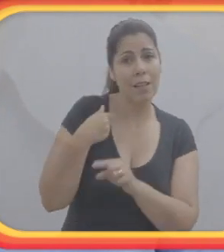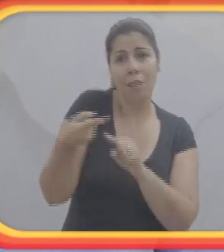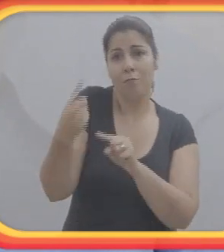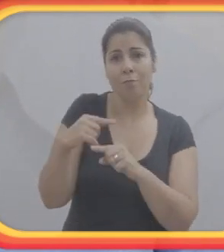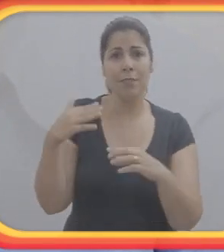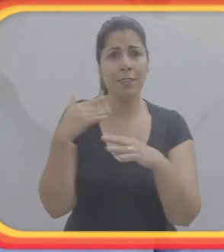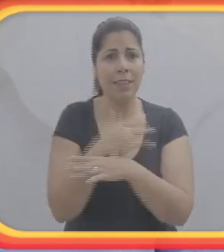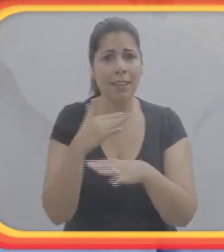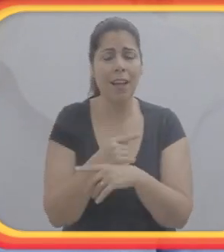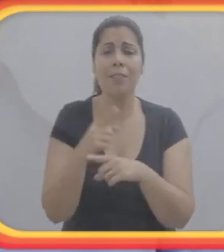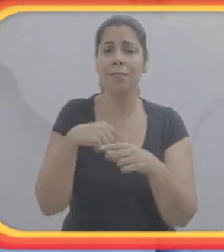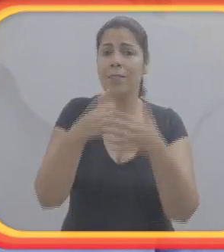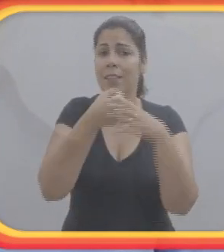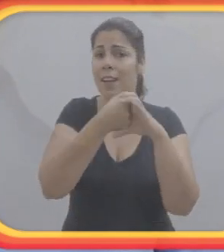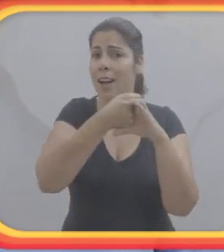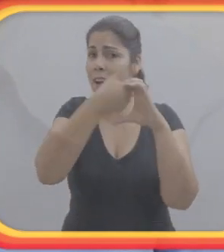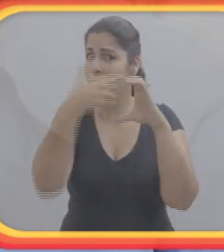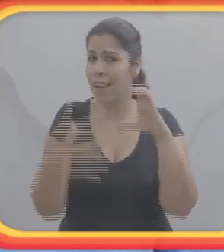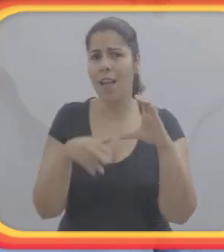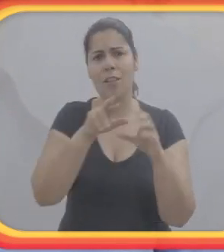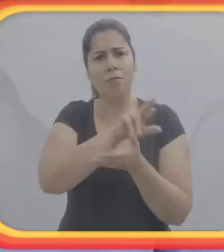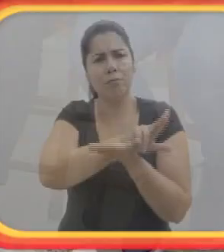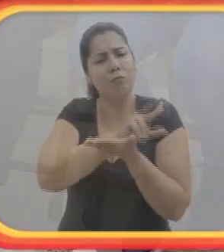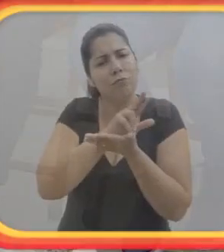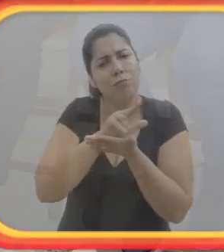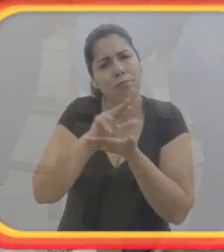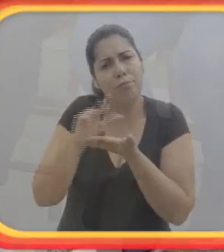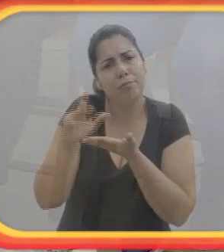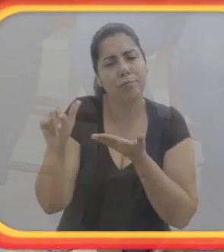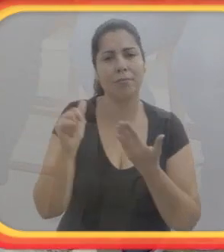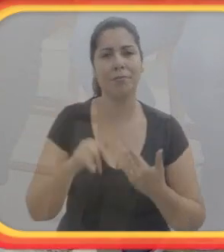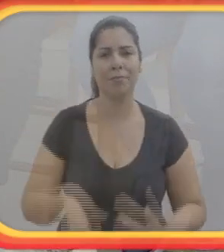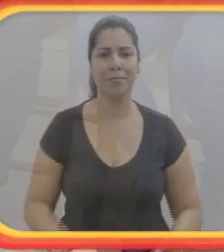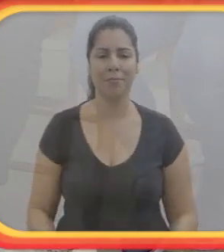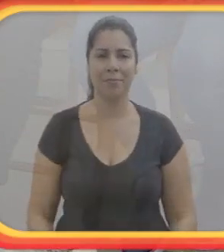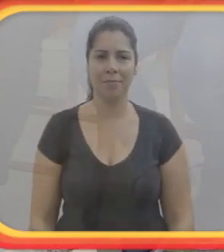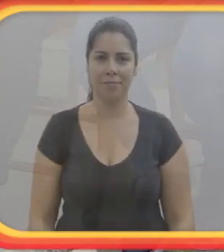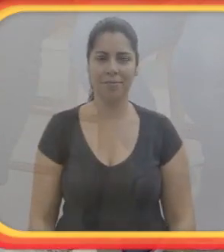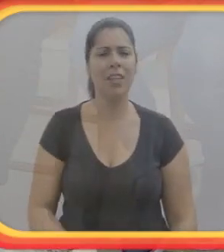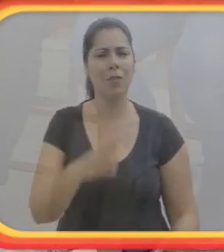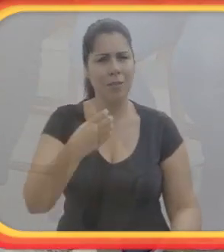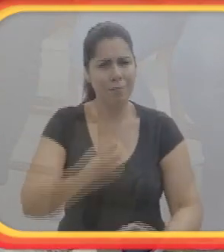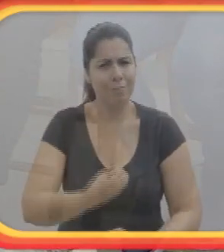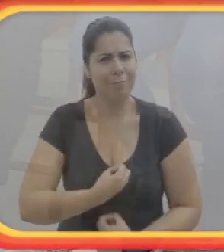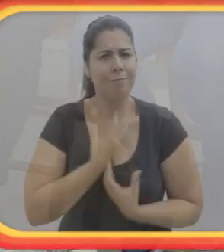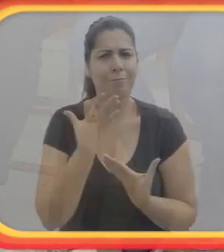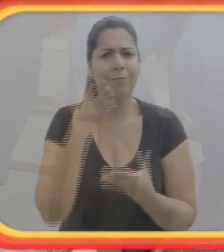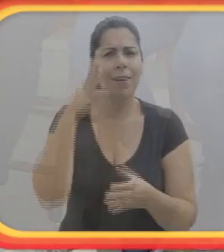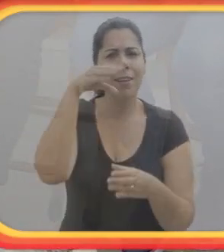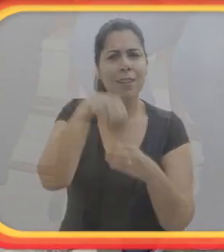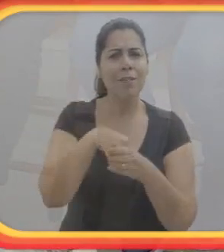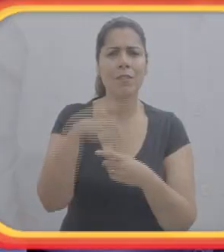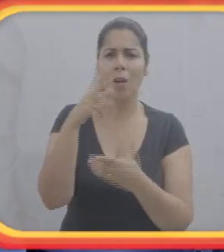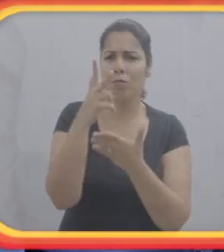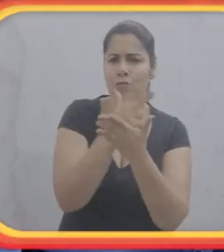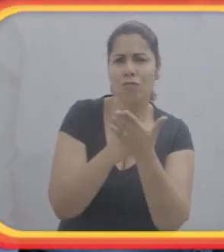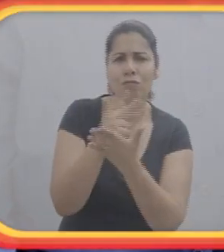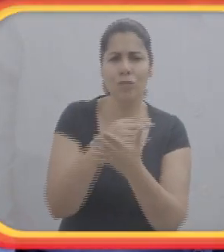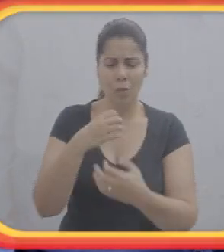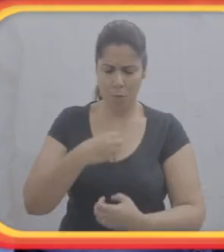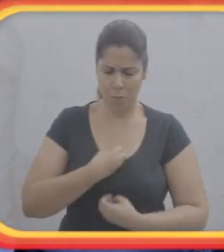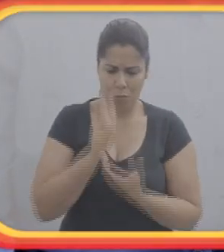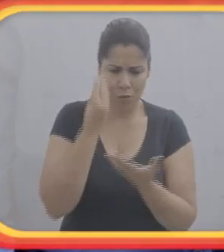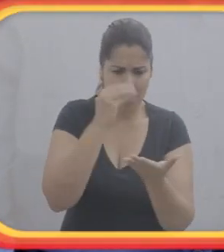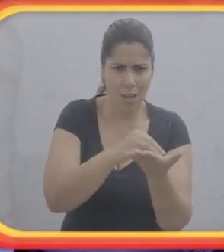idade, cidade, as características. Você se expressa através dos seus desenhos? Me expresso. E